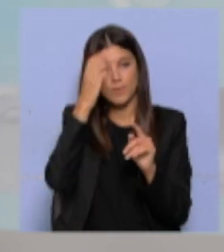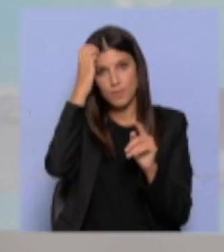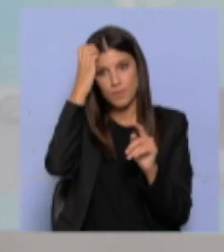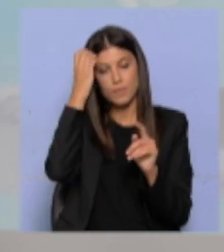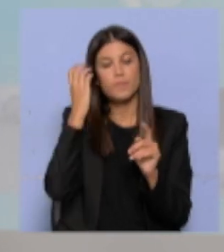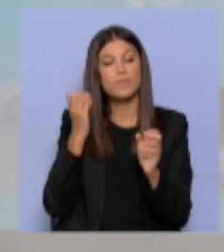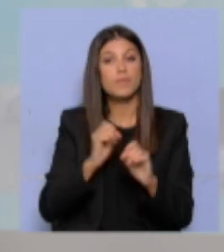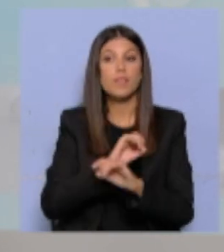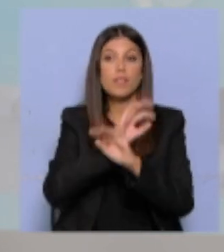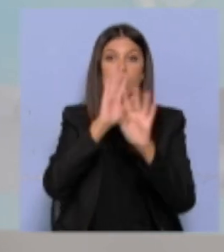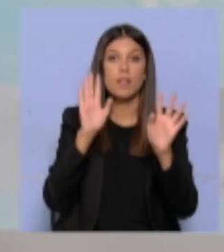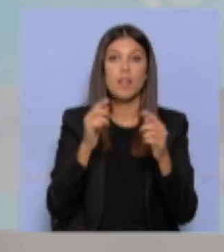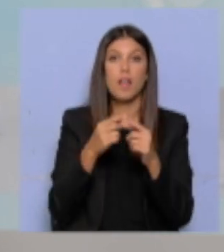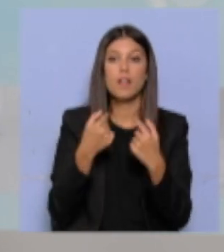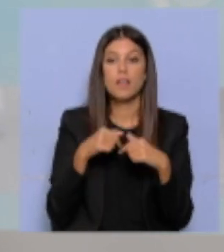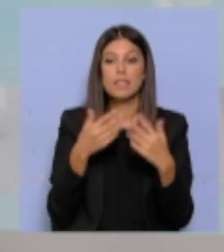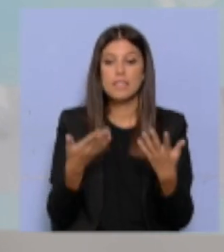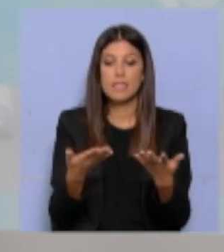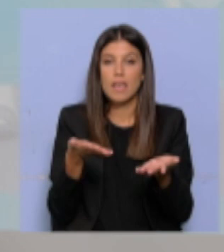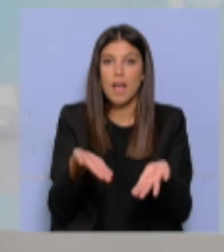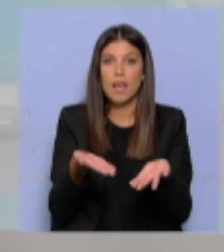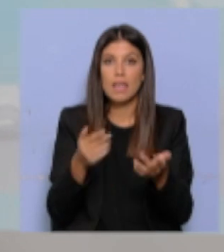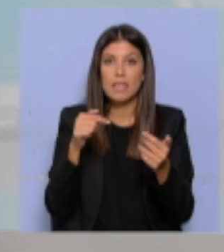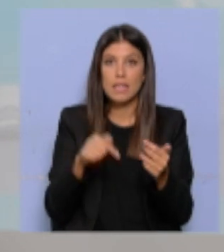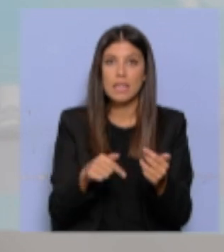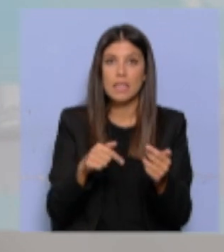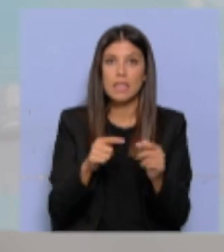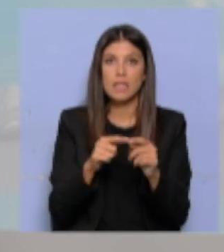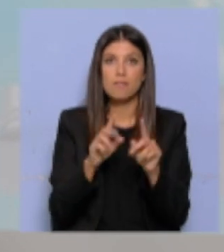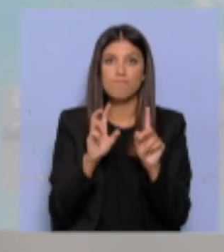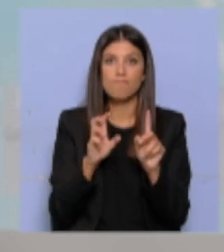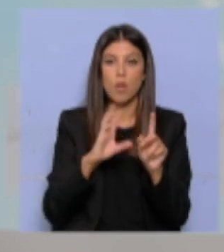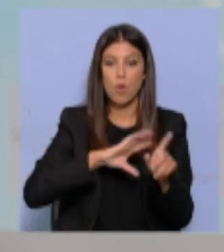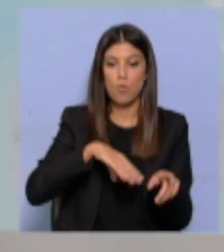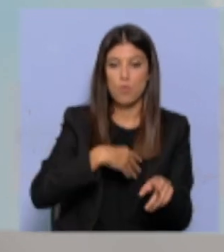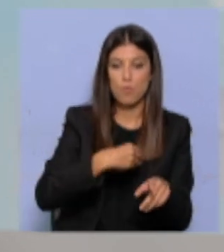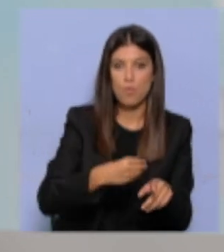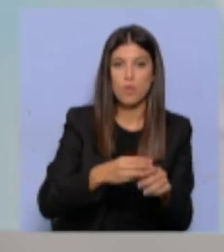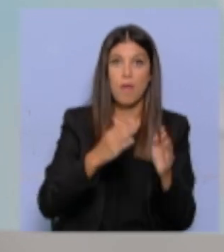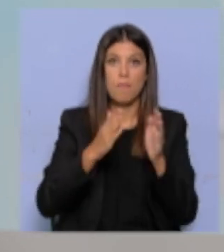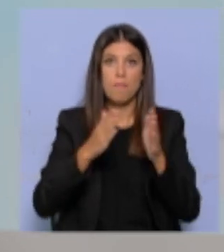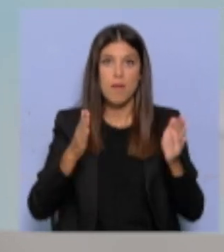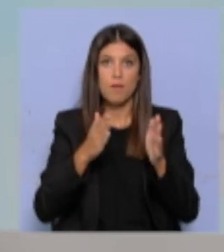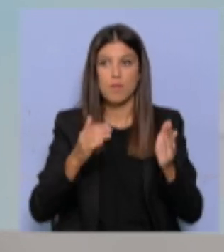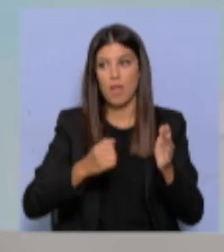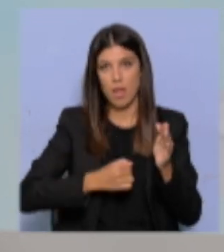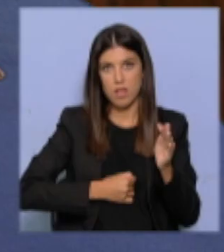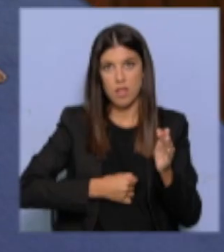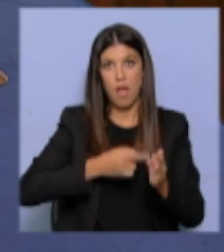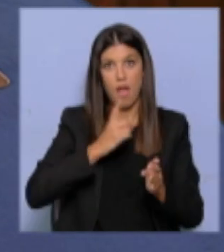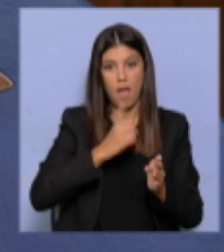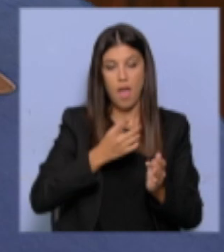nós aqui estamos num mundo em que, claro que a maioria é uma maioria cristã, mas